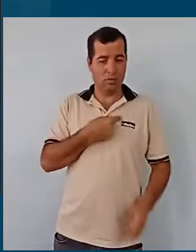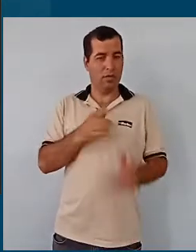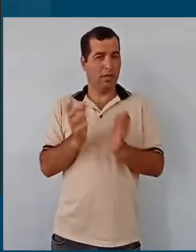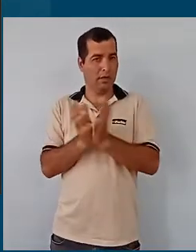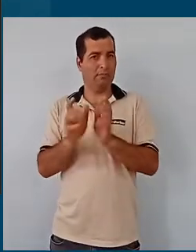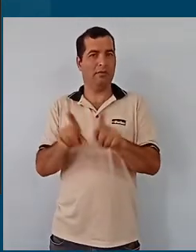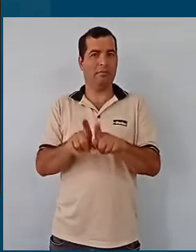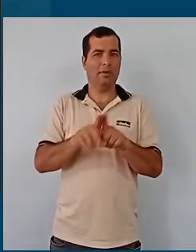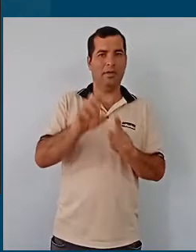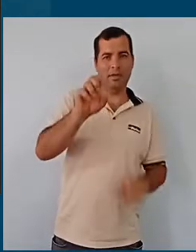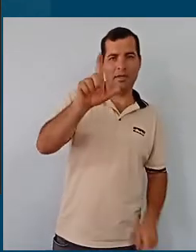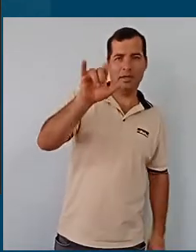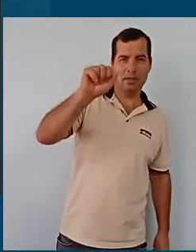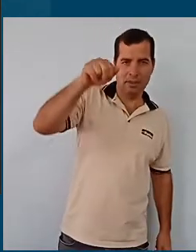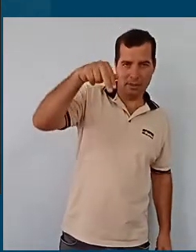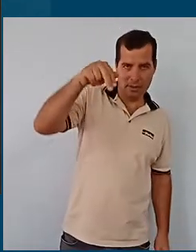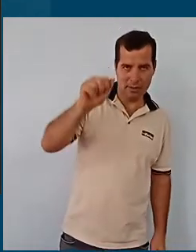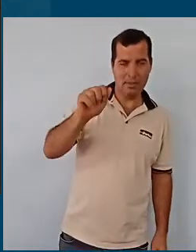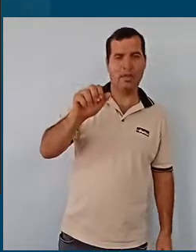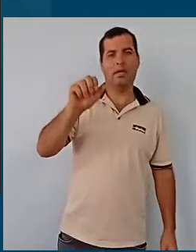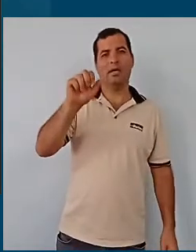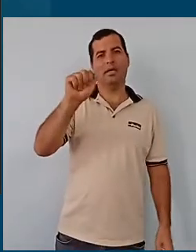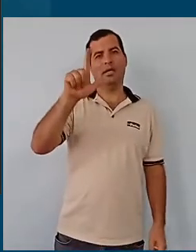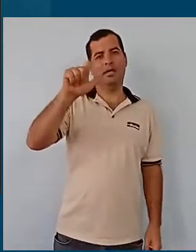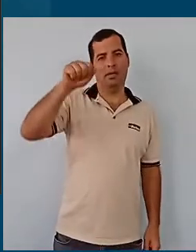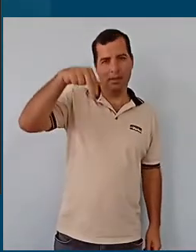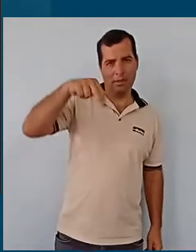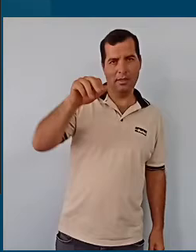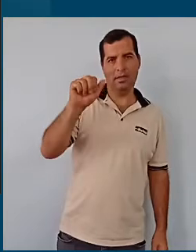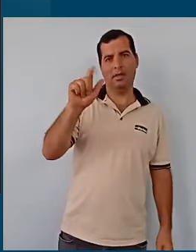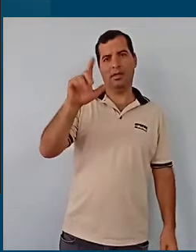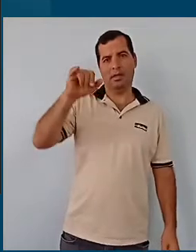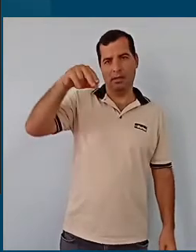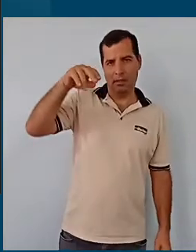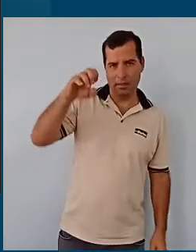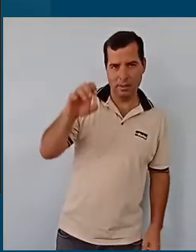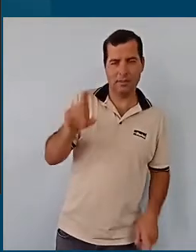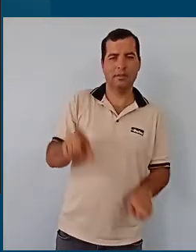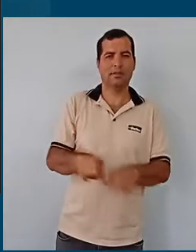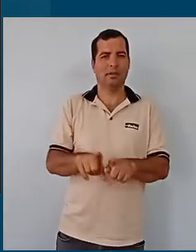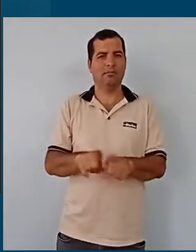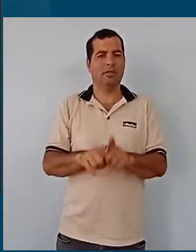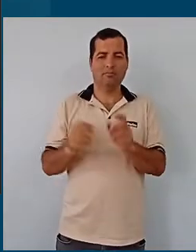professora Eliane, o Alan e a Aline também, que estão aqui nos acompanhando.